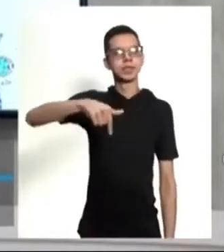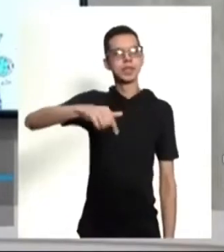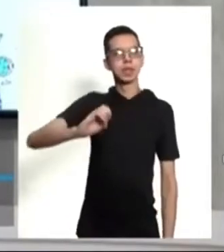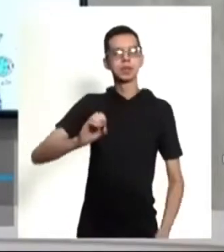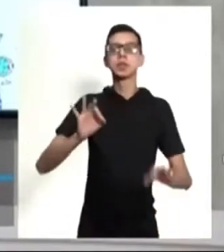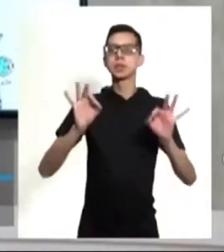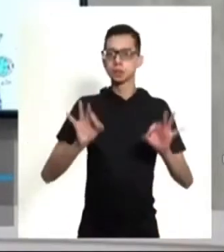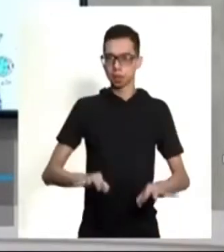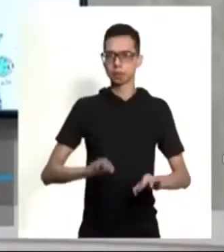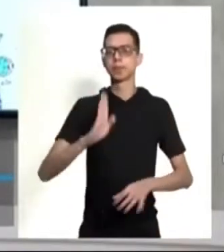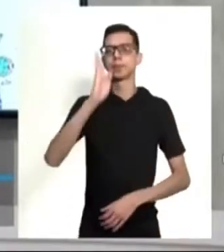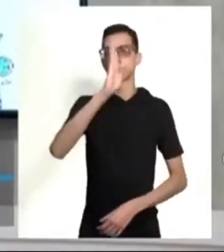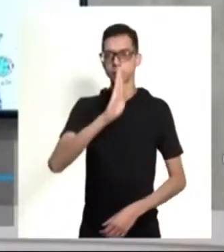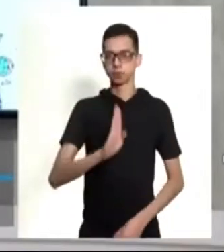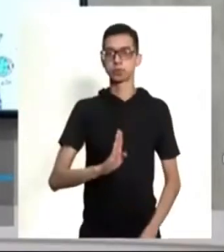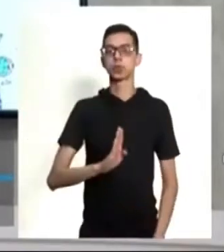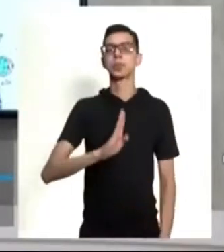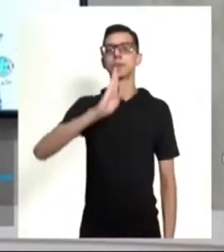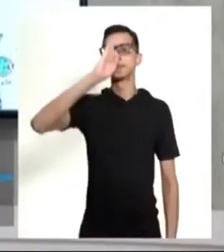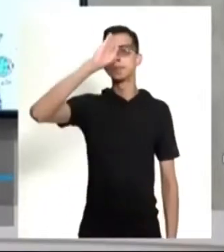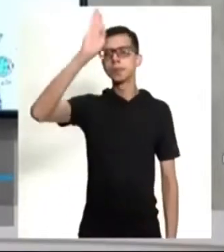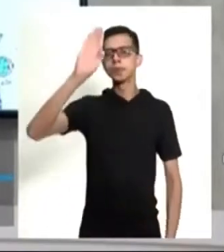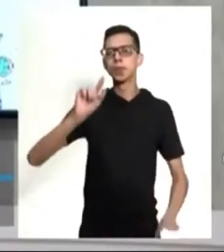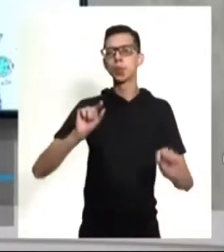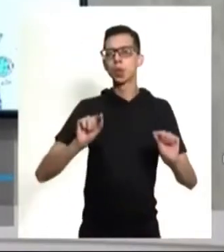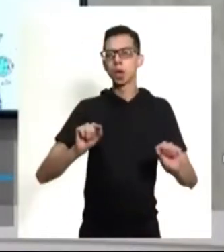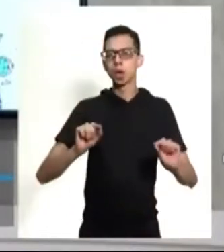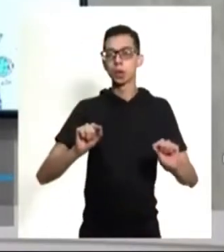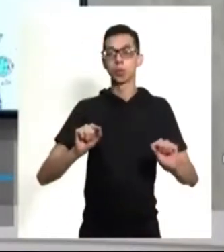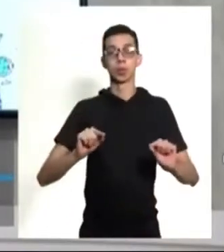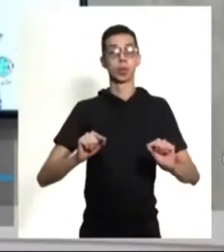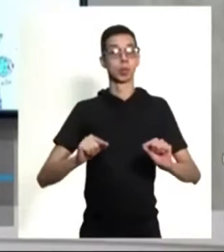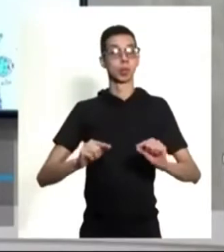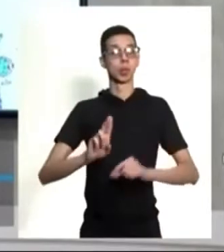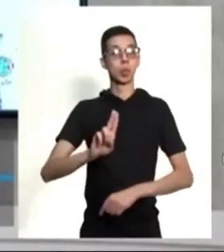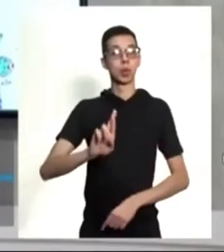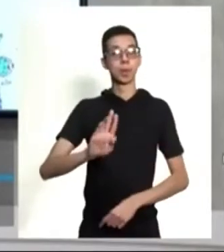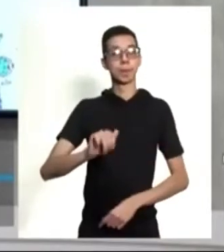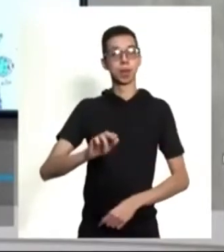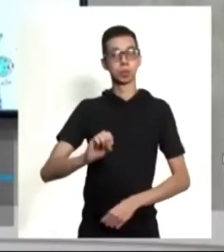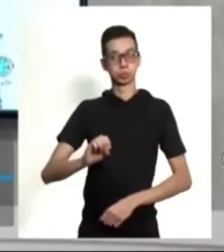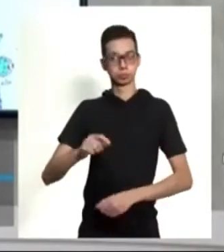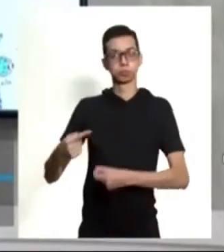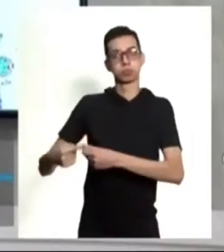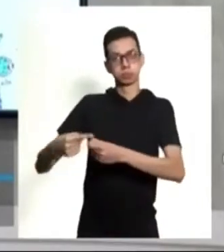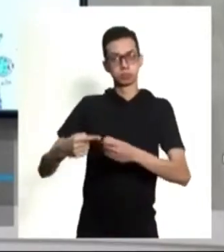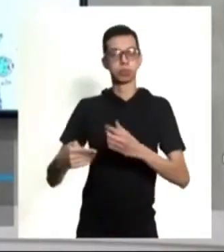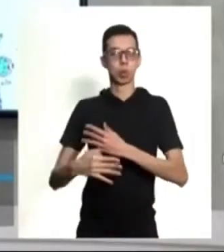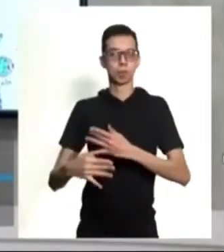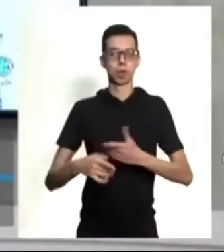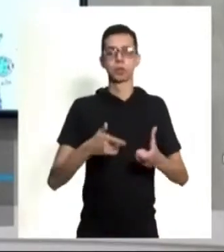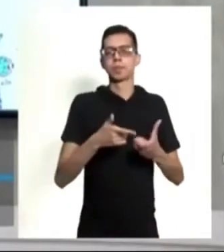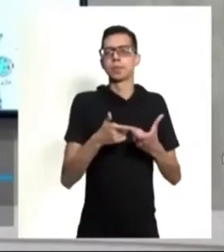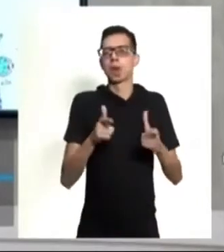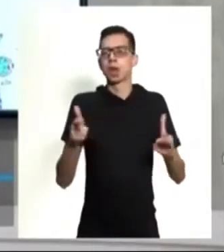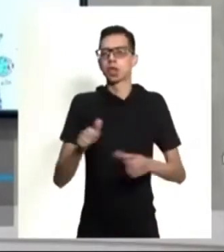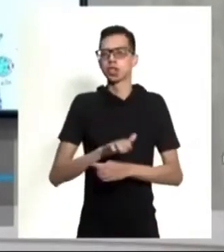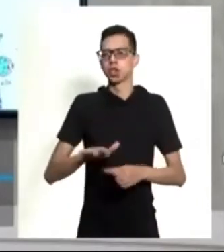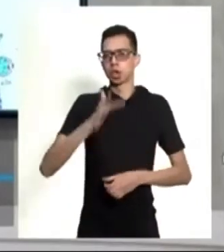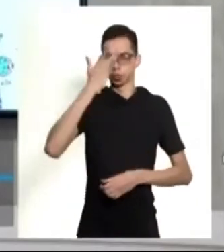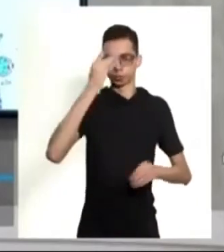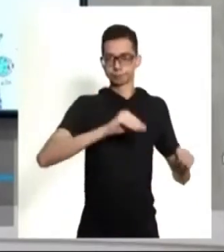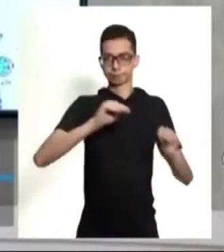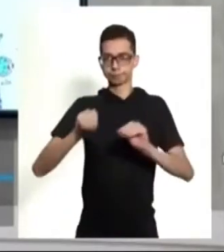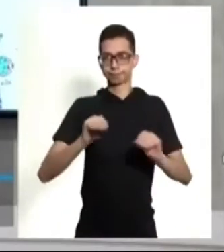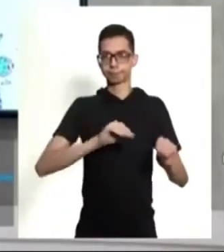o Brasil já era predominantemente urbano. Esse é o processo de urbanização recente. Depois,